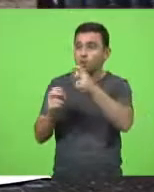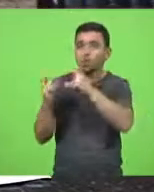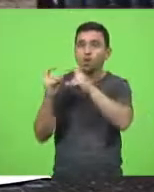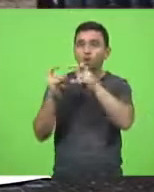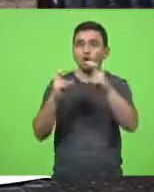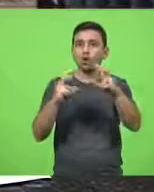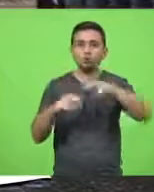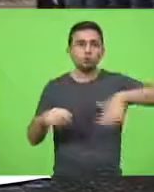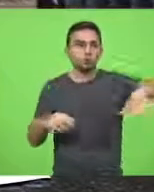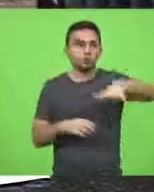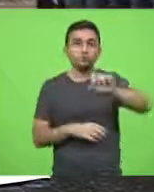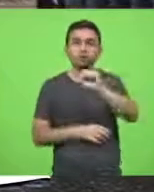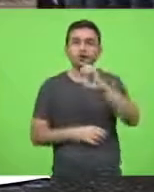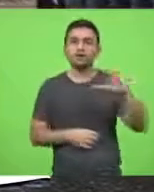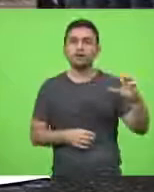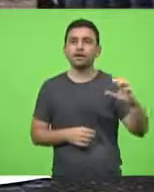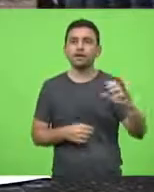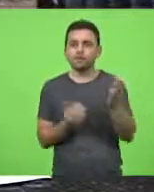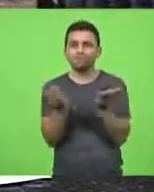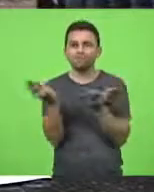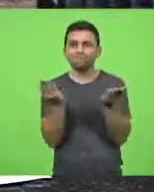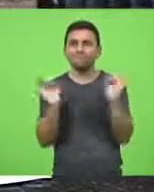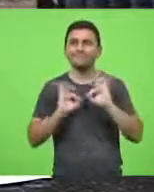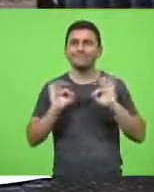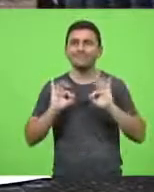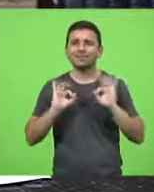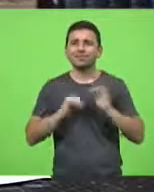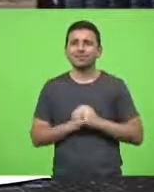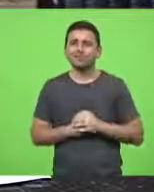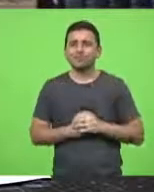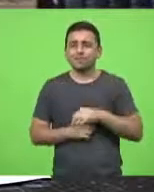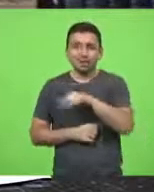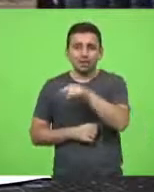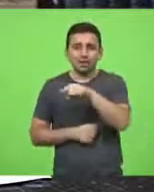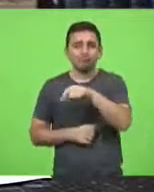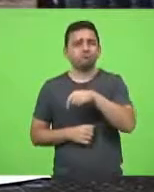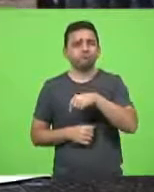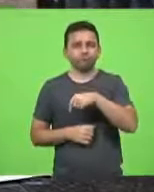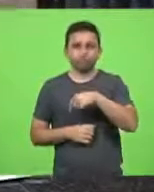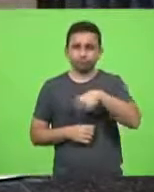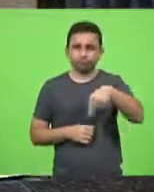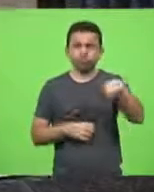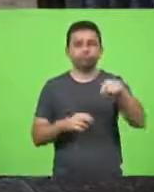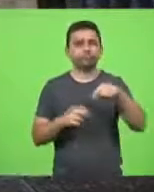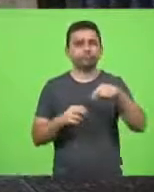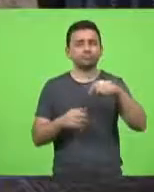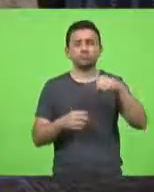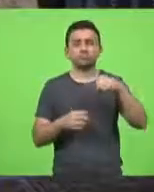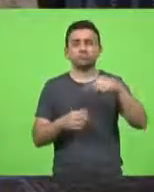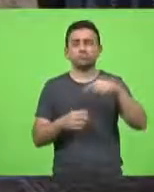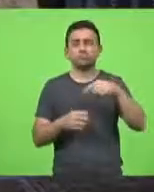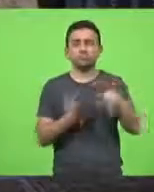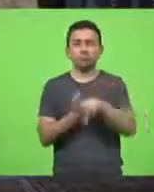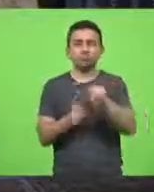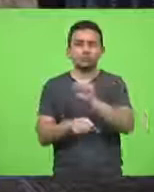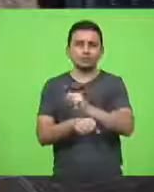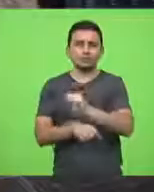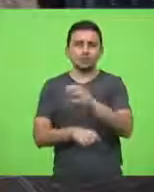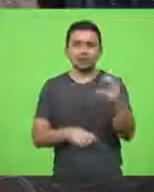Santa Catarina sem licitação, que está rodando Santa Catarina autorizados por